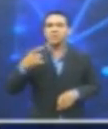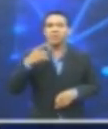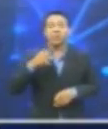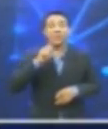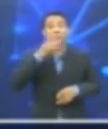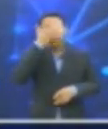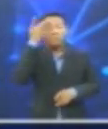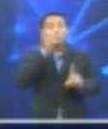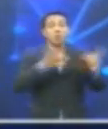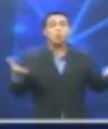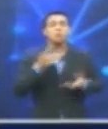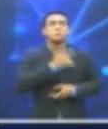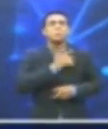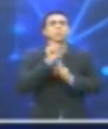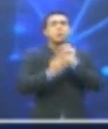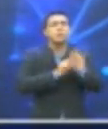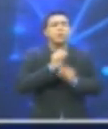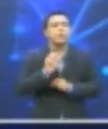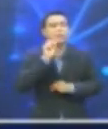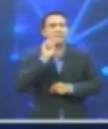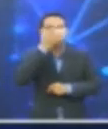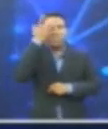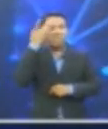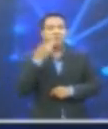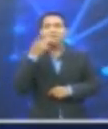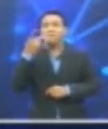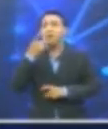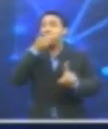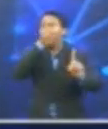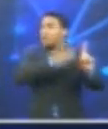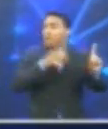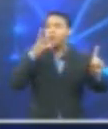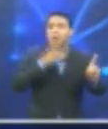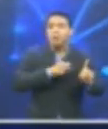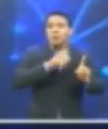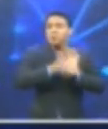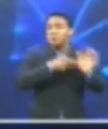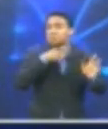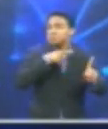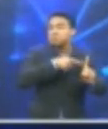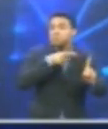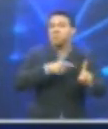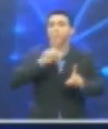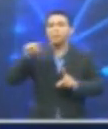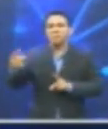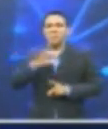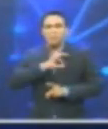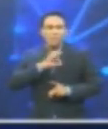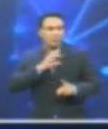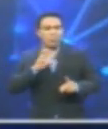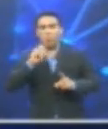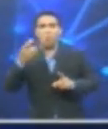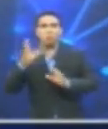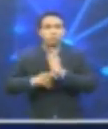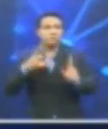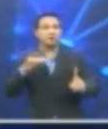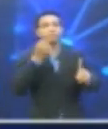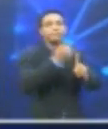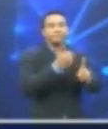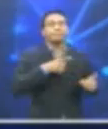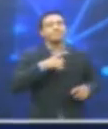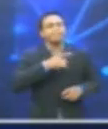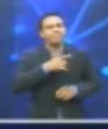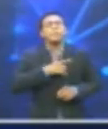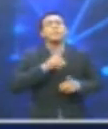perseguida pelo bandido depois da sua casa ou a sua família. É uma interação de todos nessa base integrada cidadã, com